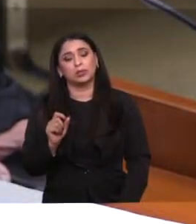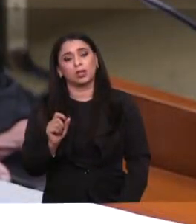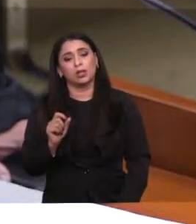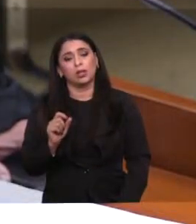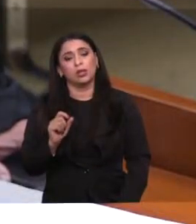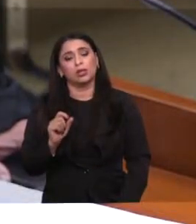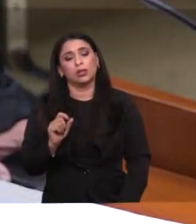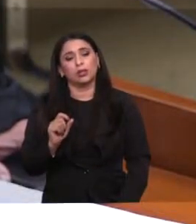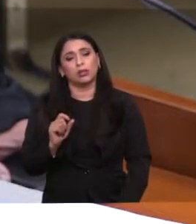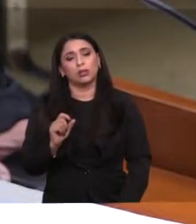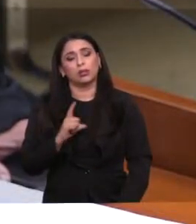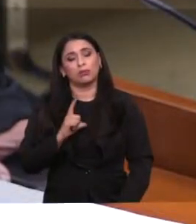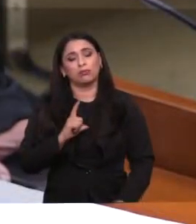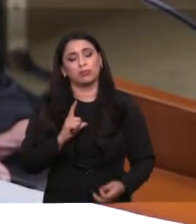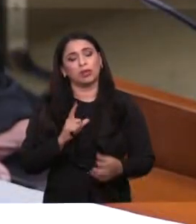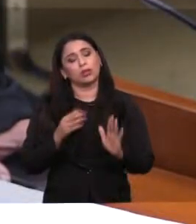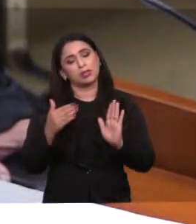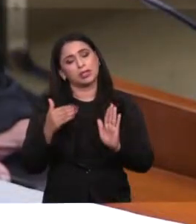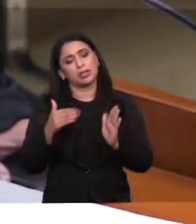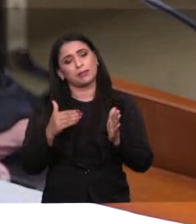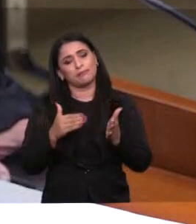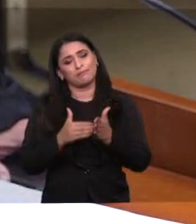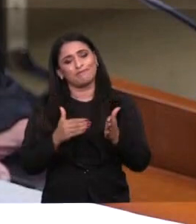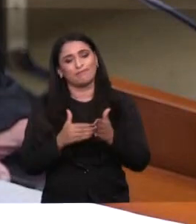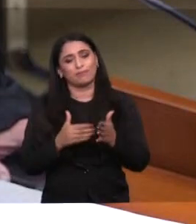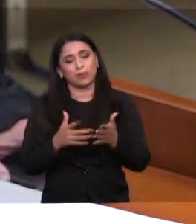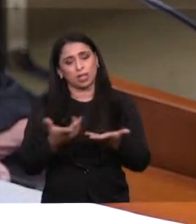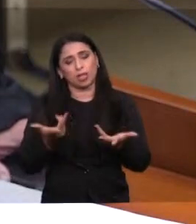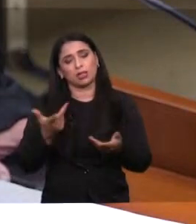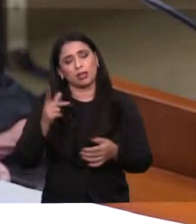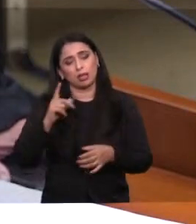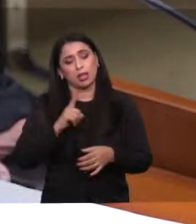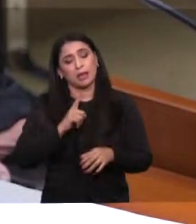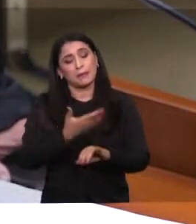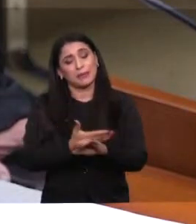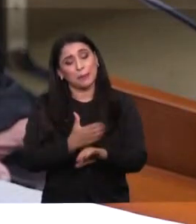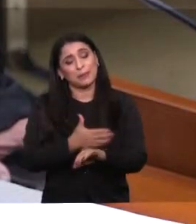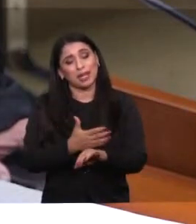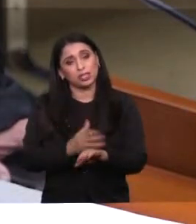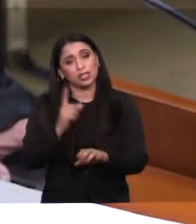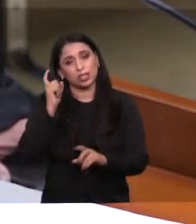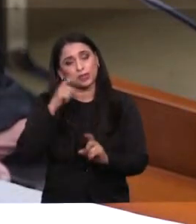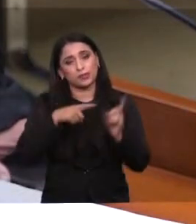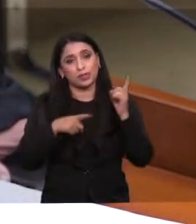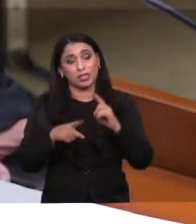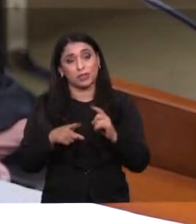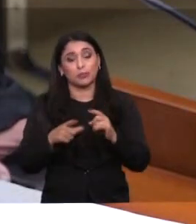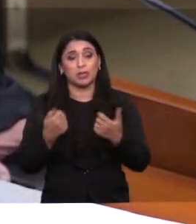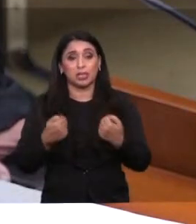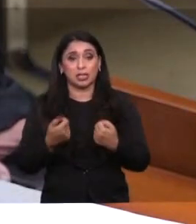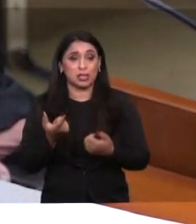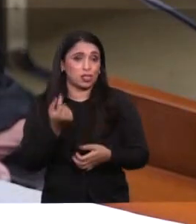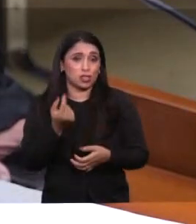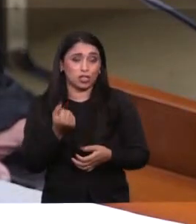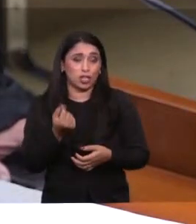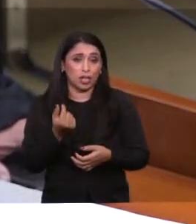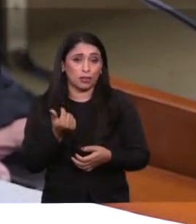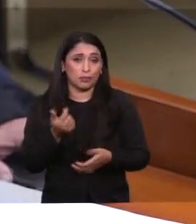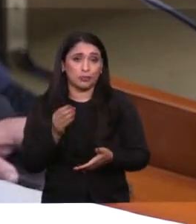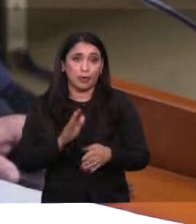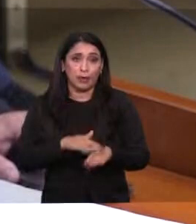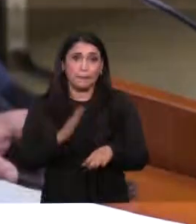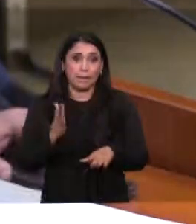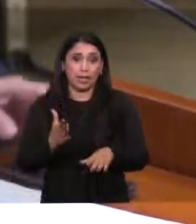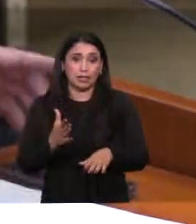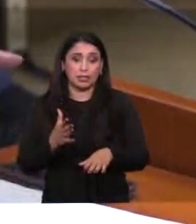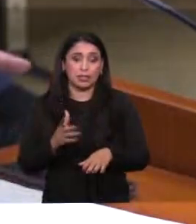ordem prática à implementação. Os tribunais vão ter que gerar receitas novas. Se